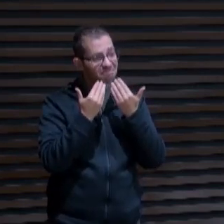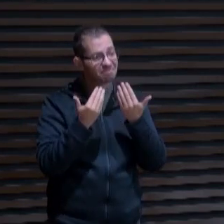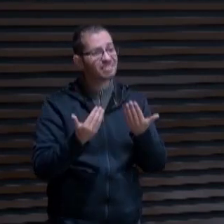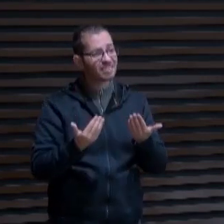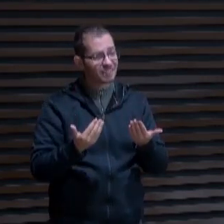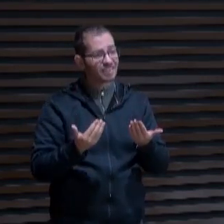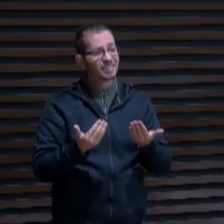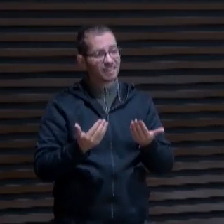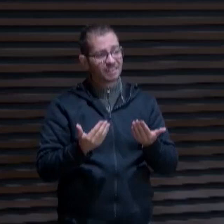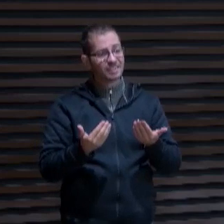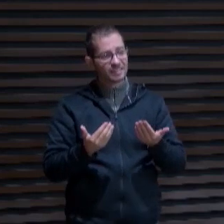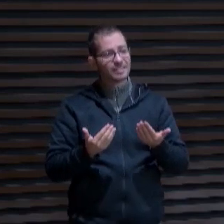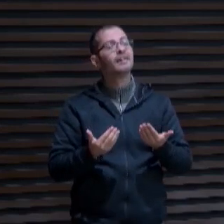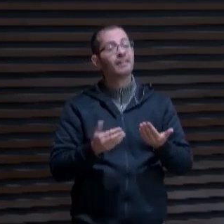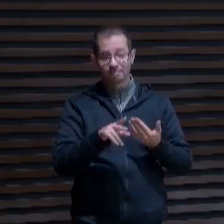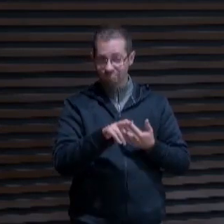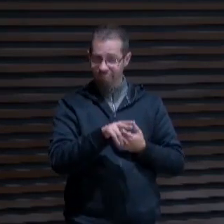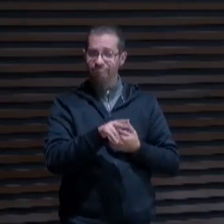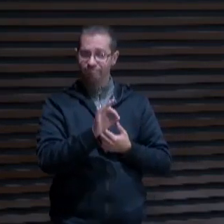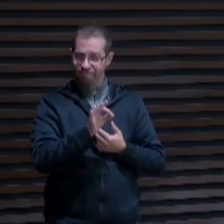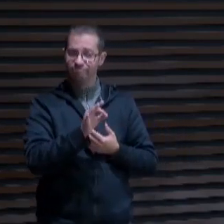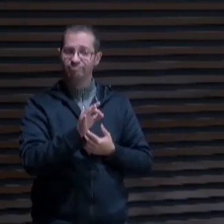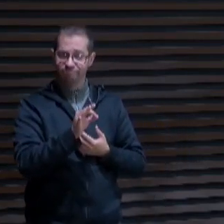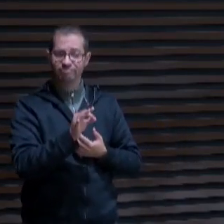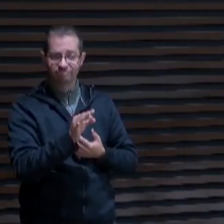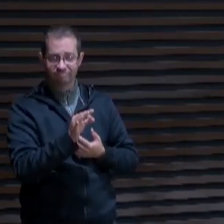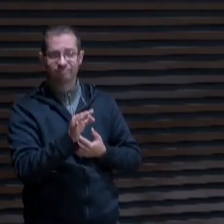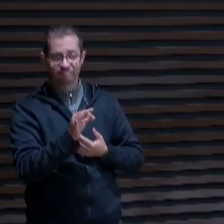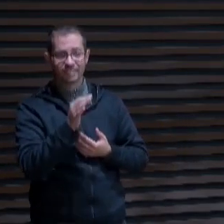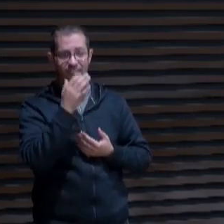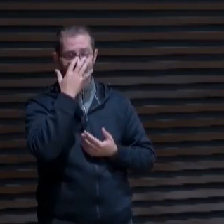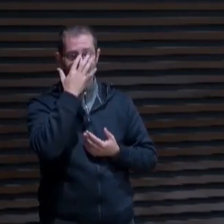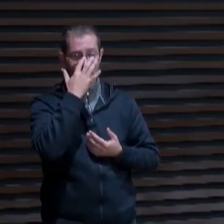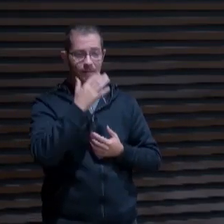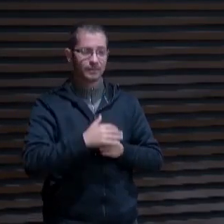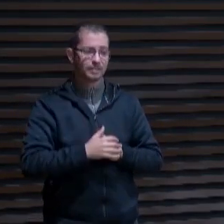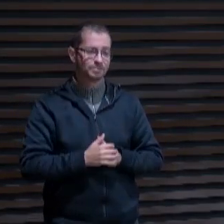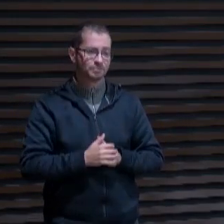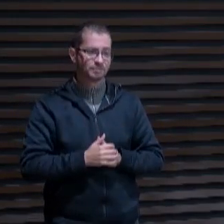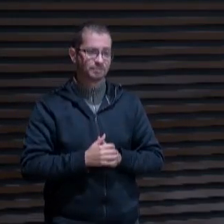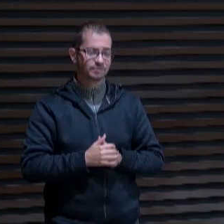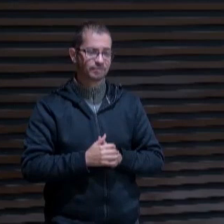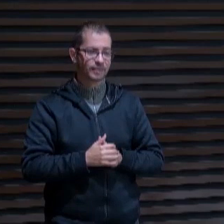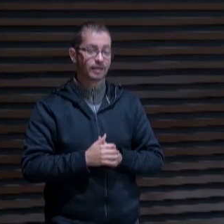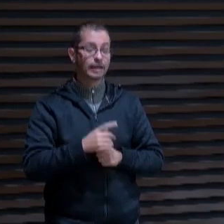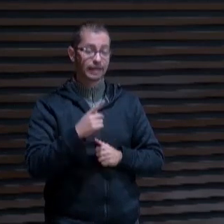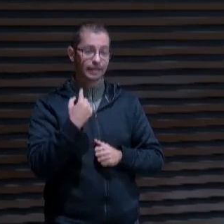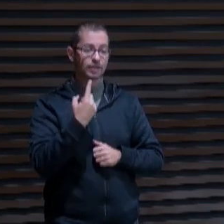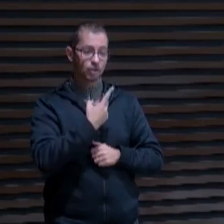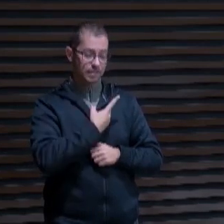seguida veio Joacás, Joaquim, Zedequias e fizeram tudo errado novamente. E nós